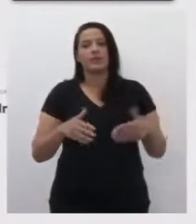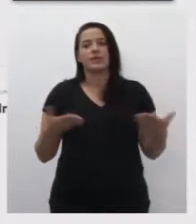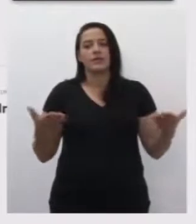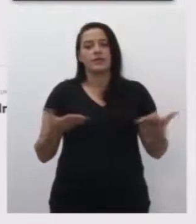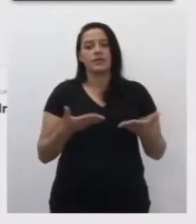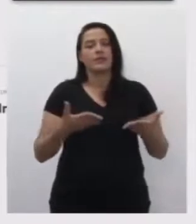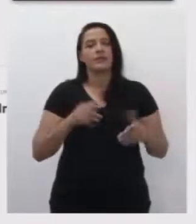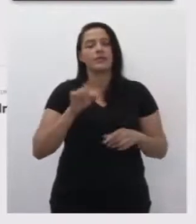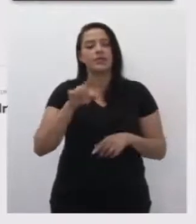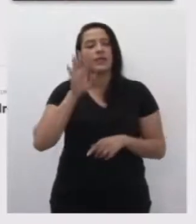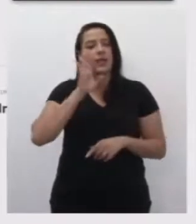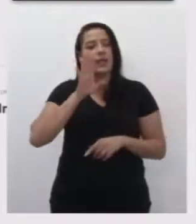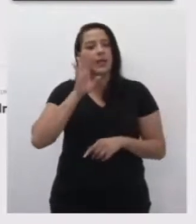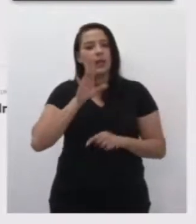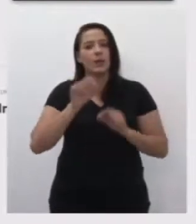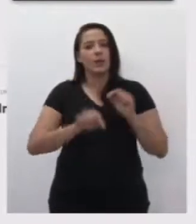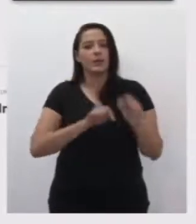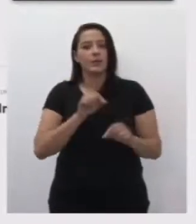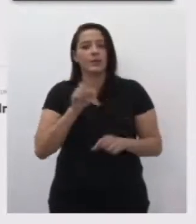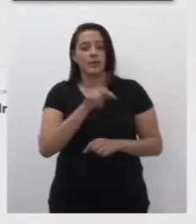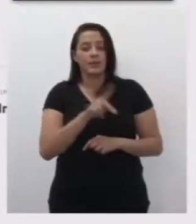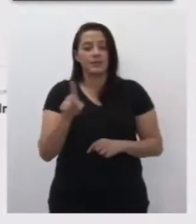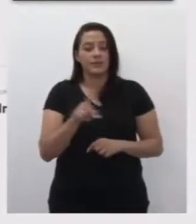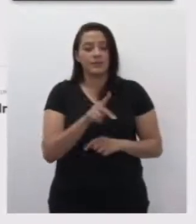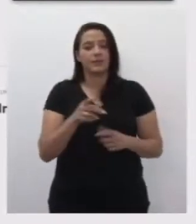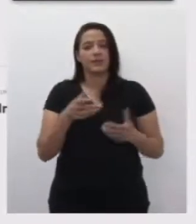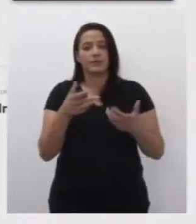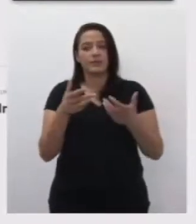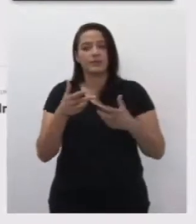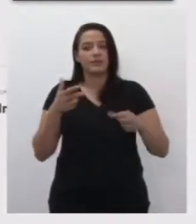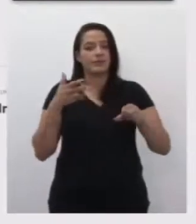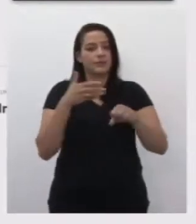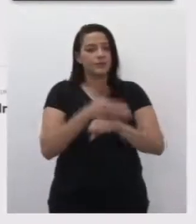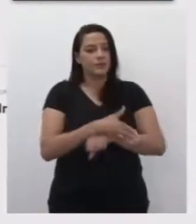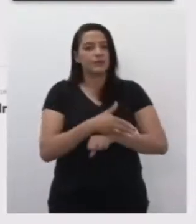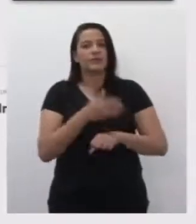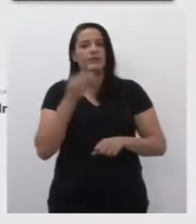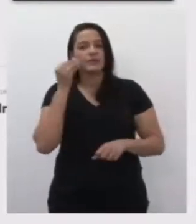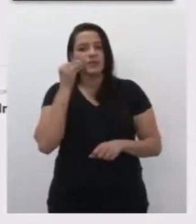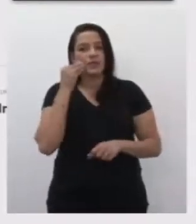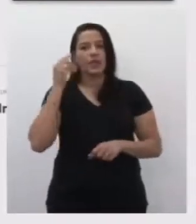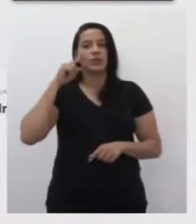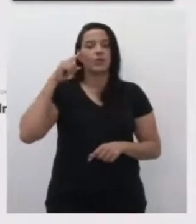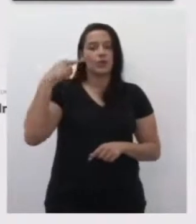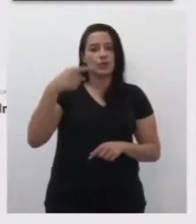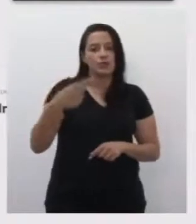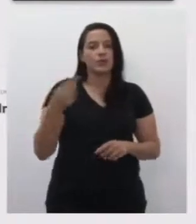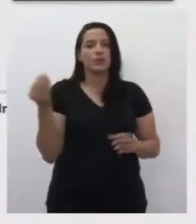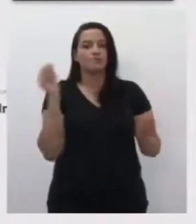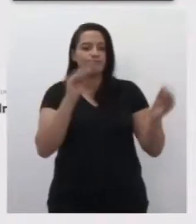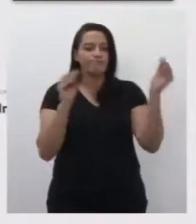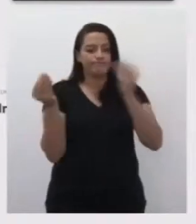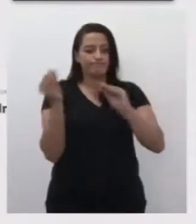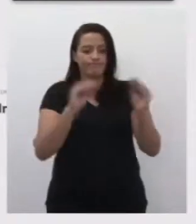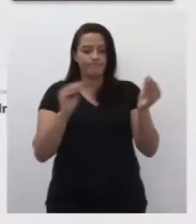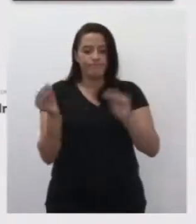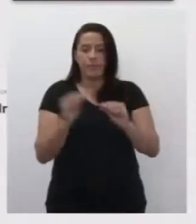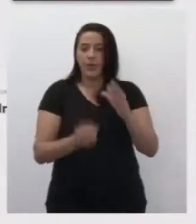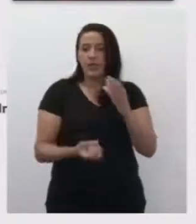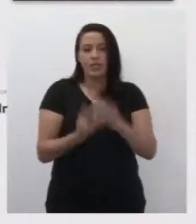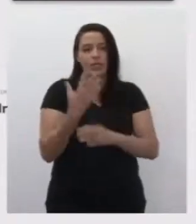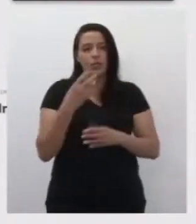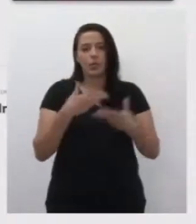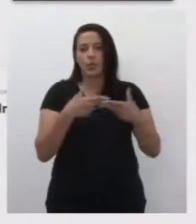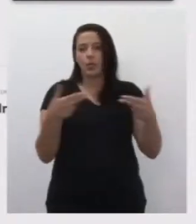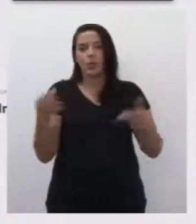muito bacana, se o professor tiver interesse, é entrar nas mídias sociais do Descomplica. A gente está todo dia publicando algum conteúdo, um conteúdo que é